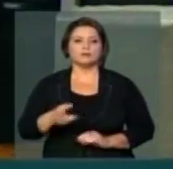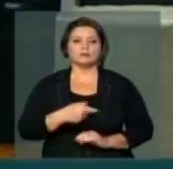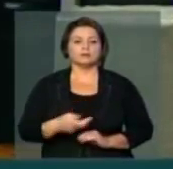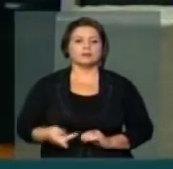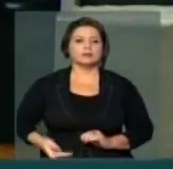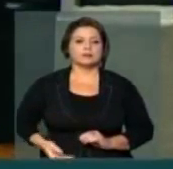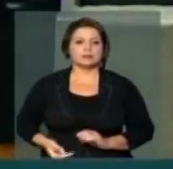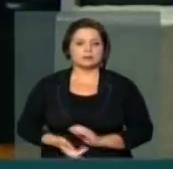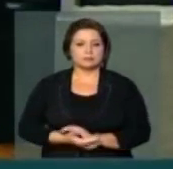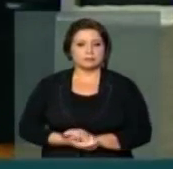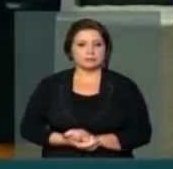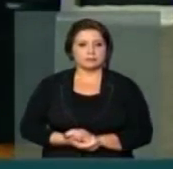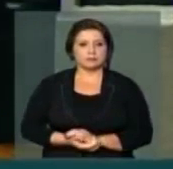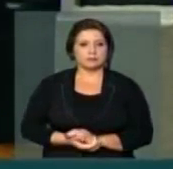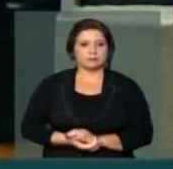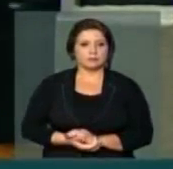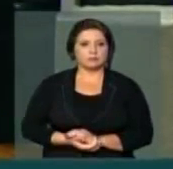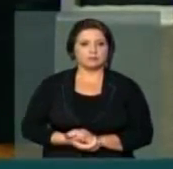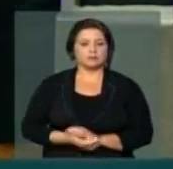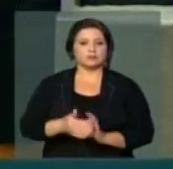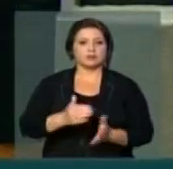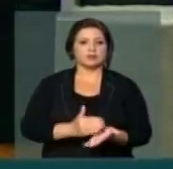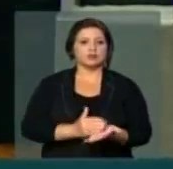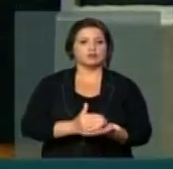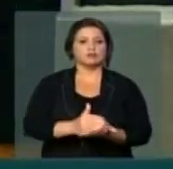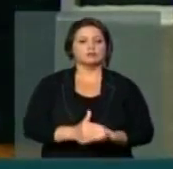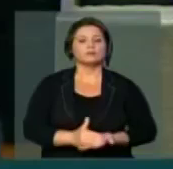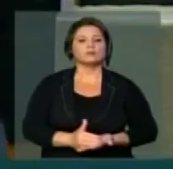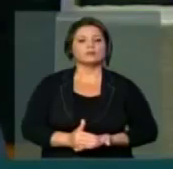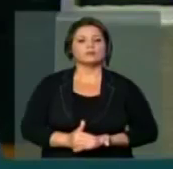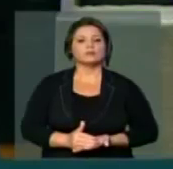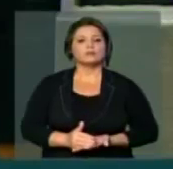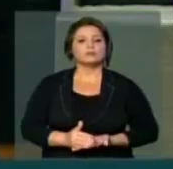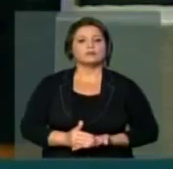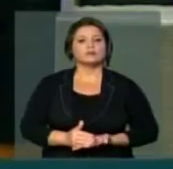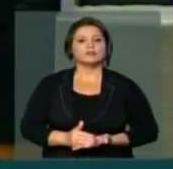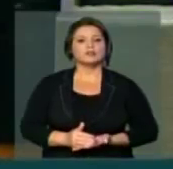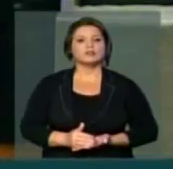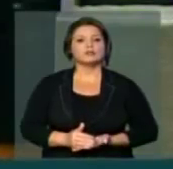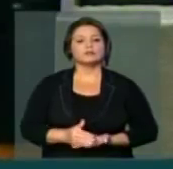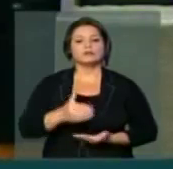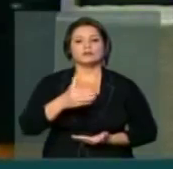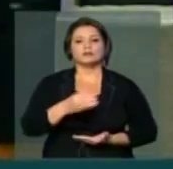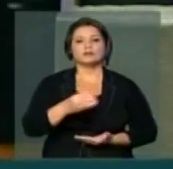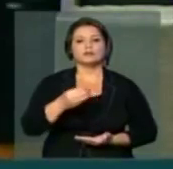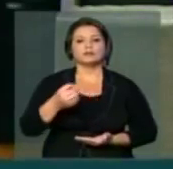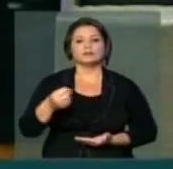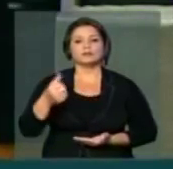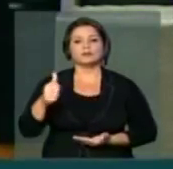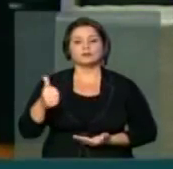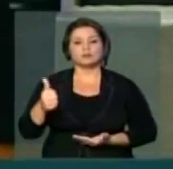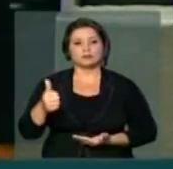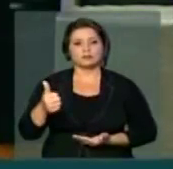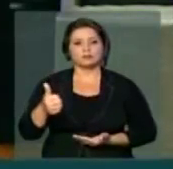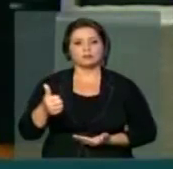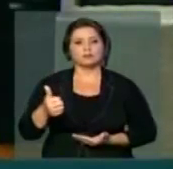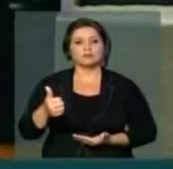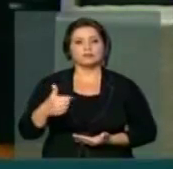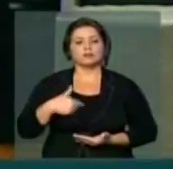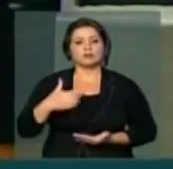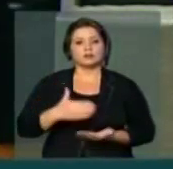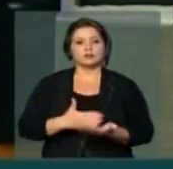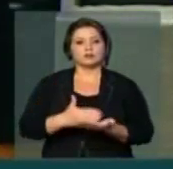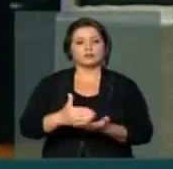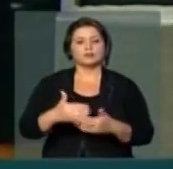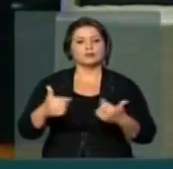Presidente, eu quero começar retornando ao ano de 2011, quando eu assumi